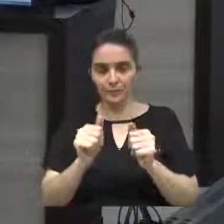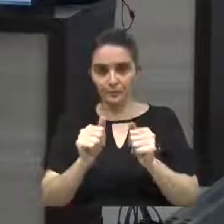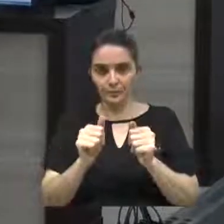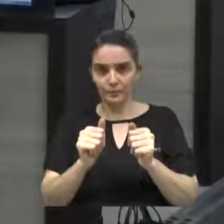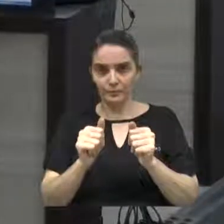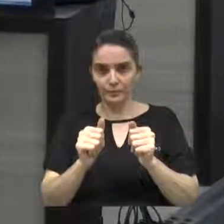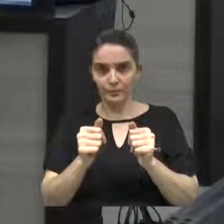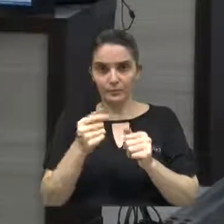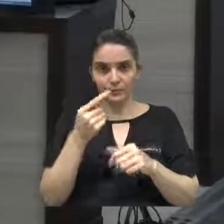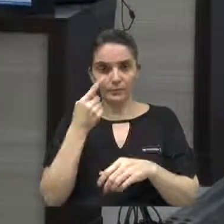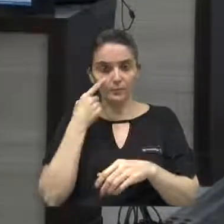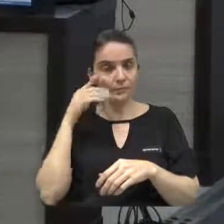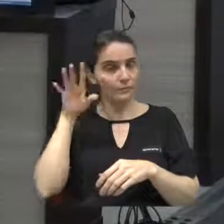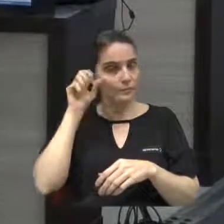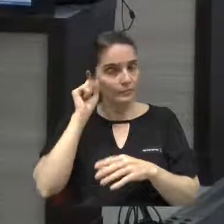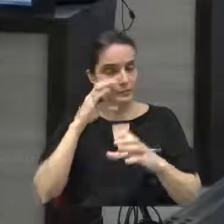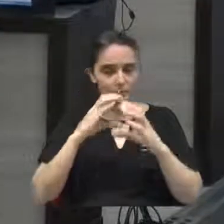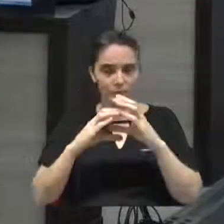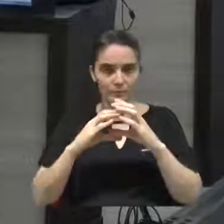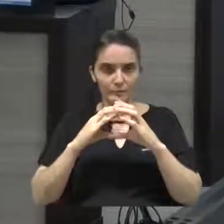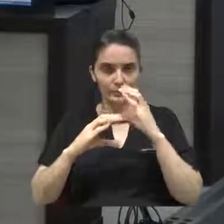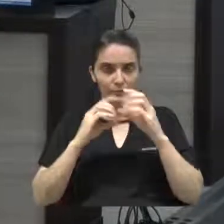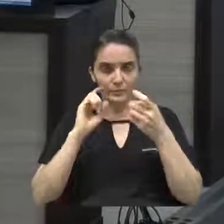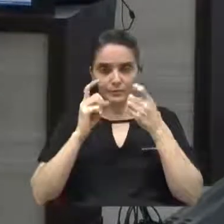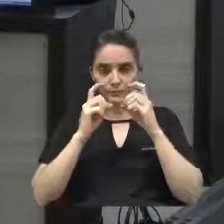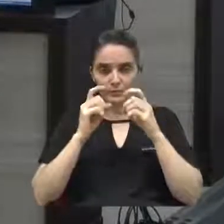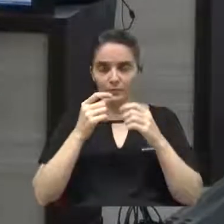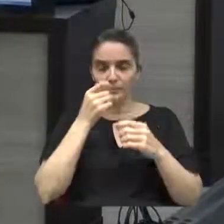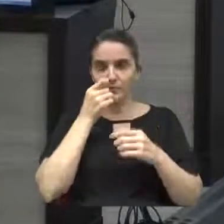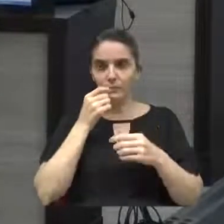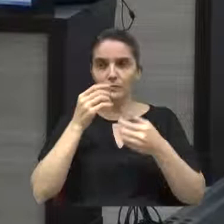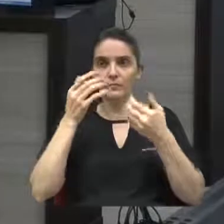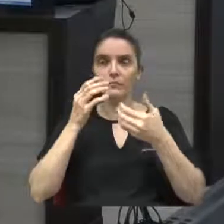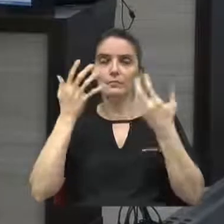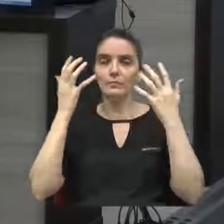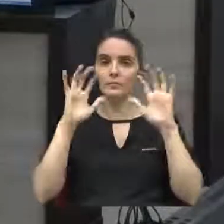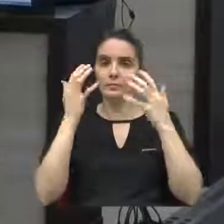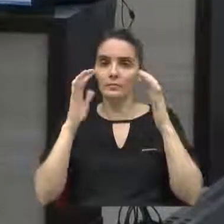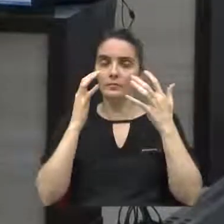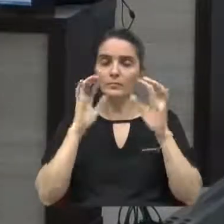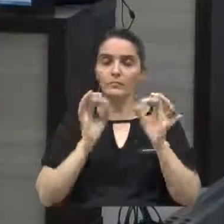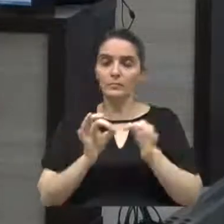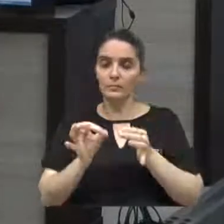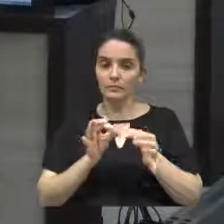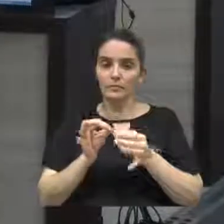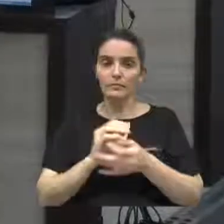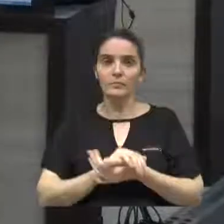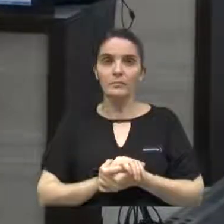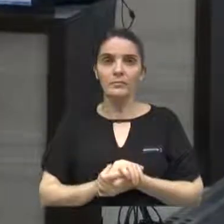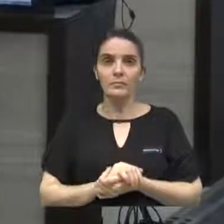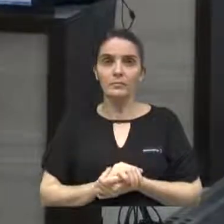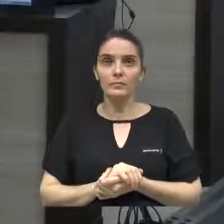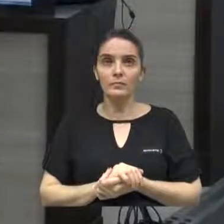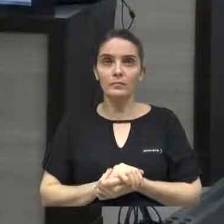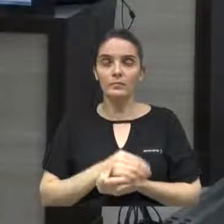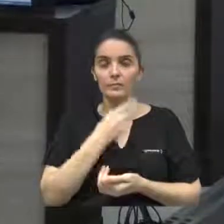dessa sessão. Vereador Estevão, parabéns pelo projeto. Eu posso falar da nobre